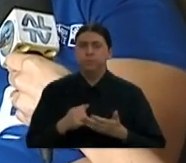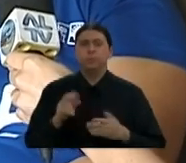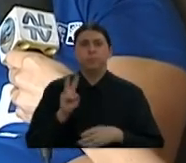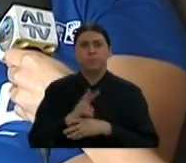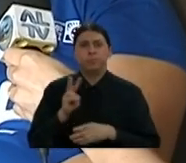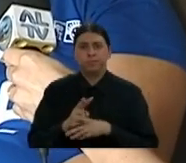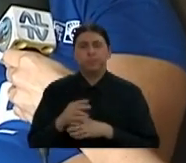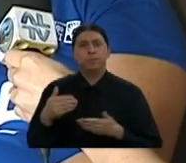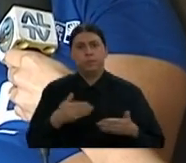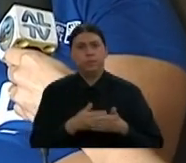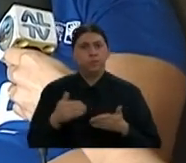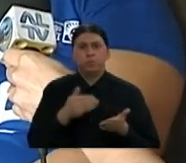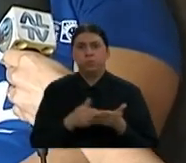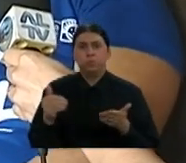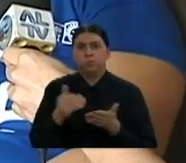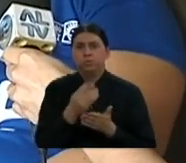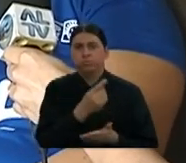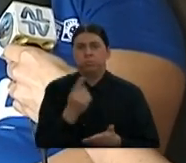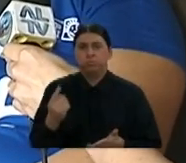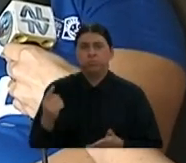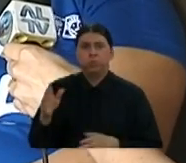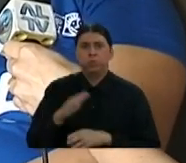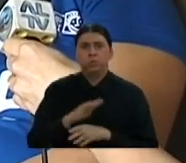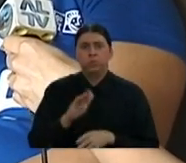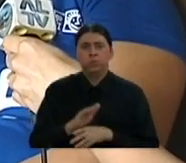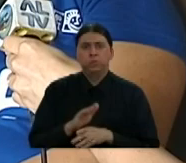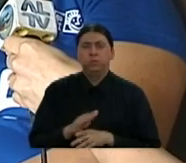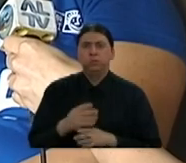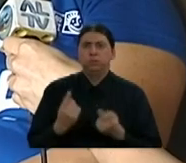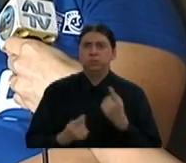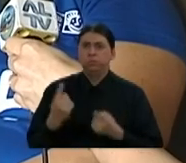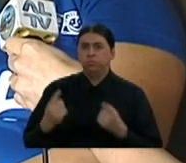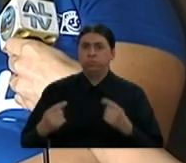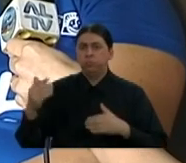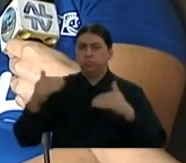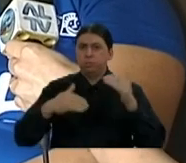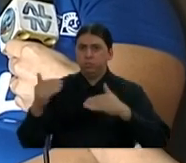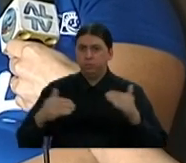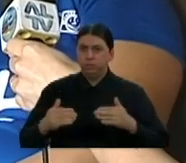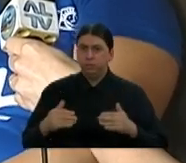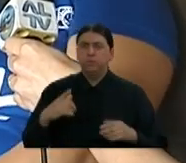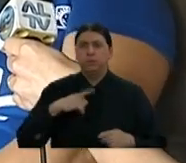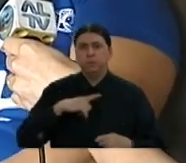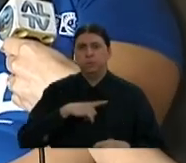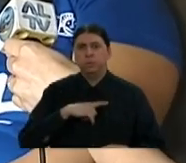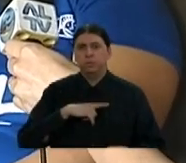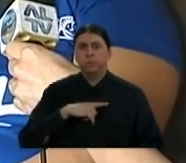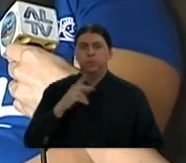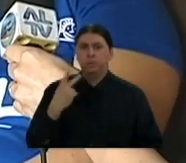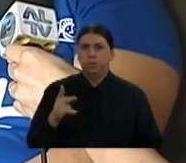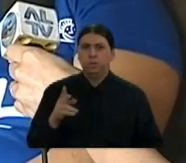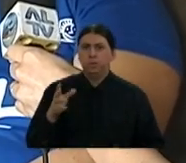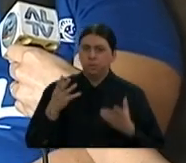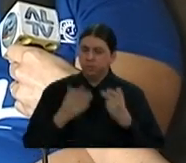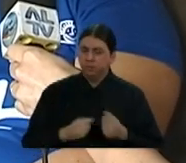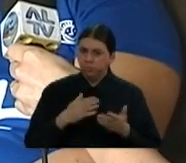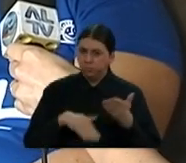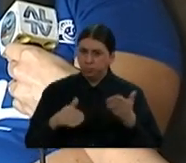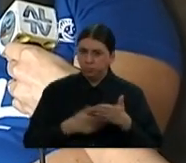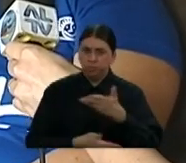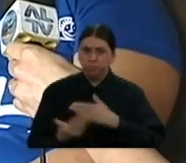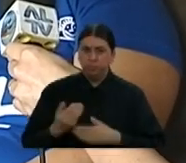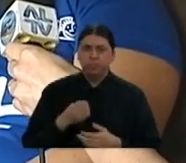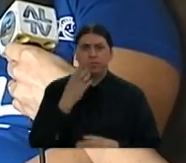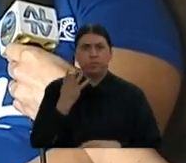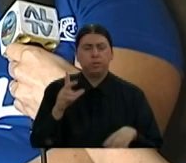e 45 quando chegam aqui são bem recebidos por ela né ela aceita todos eles muito bem